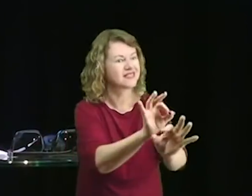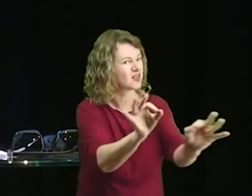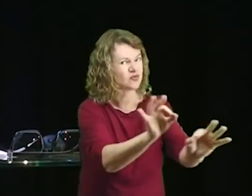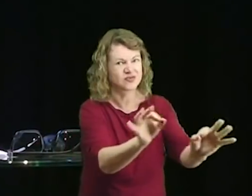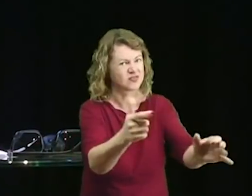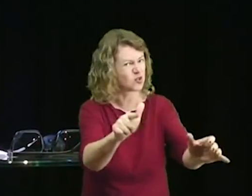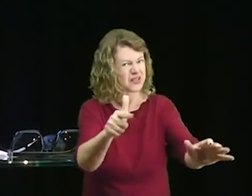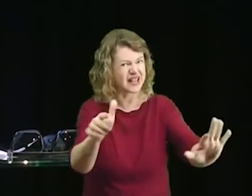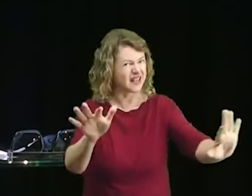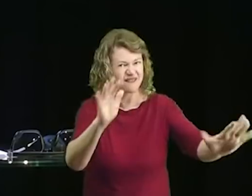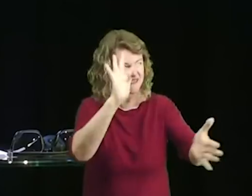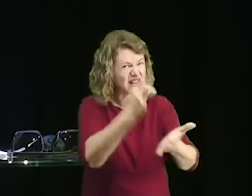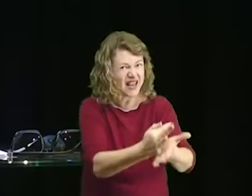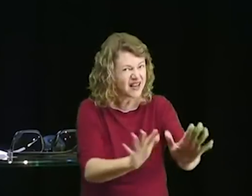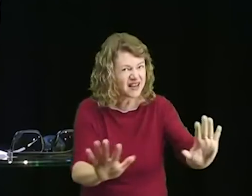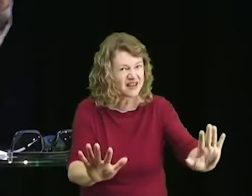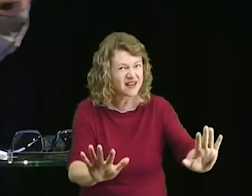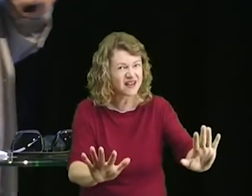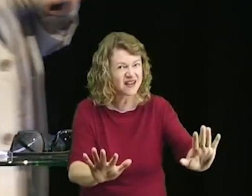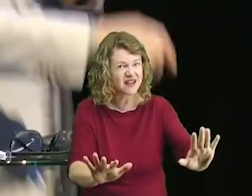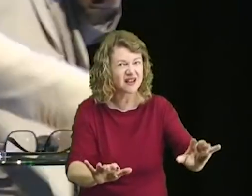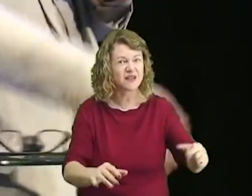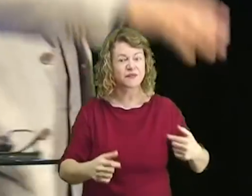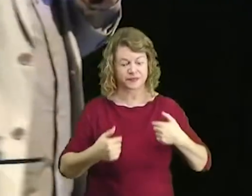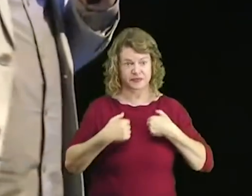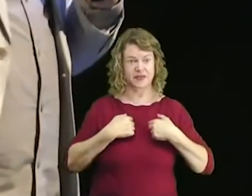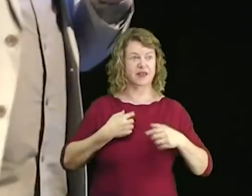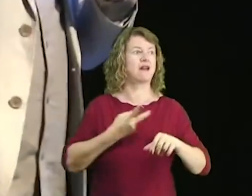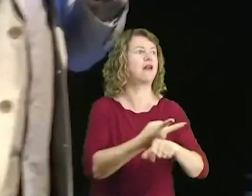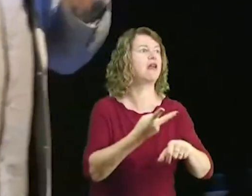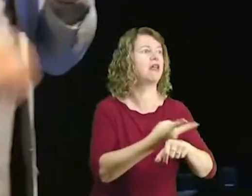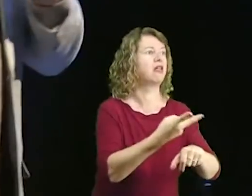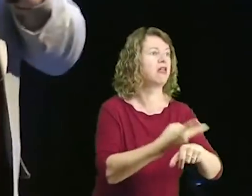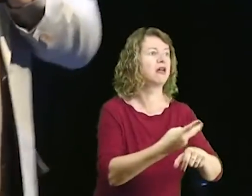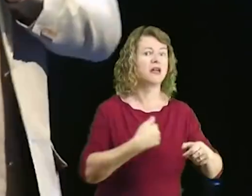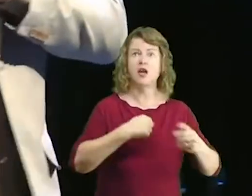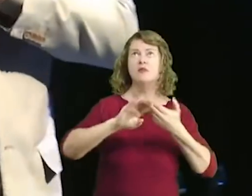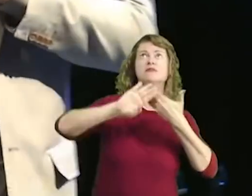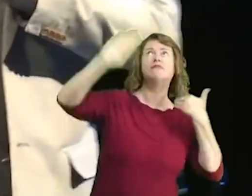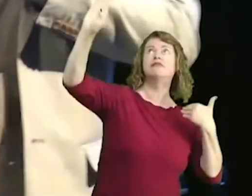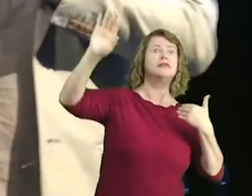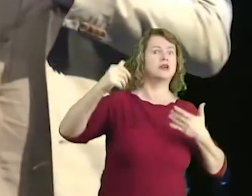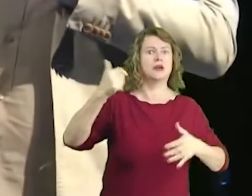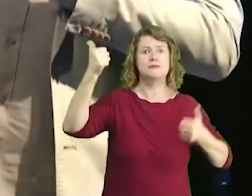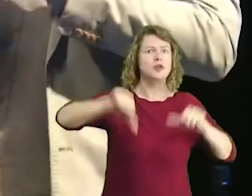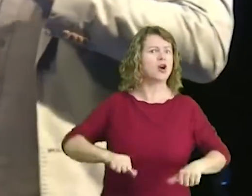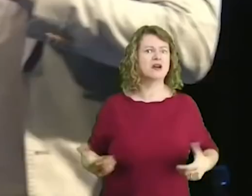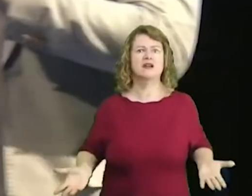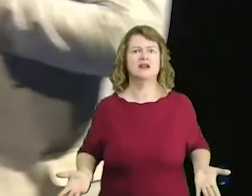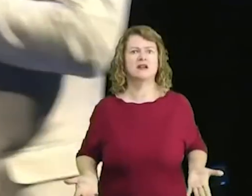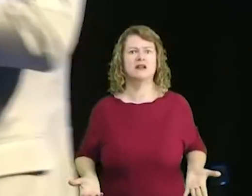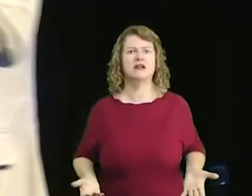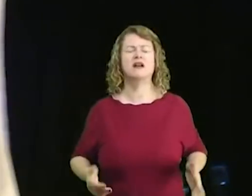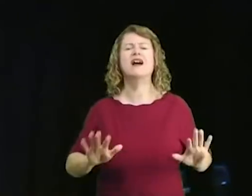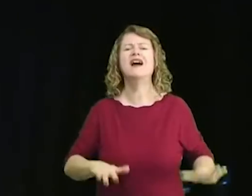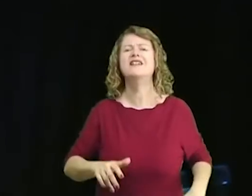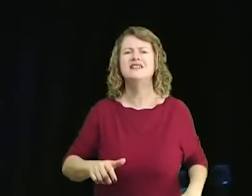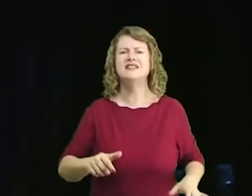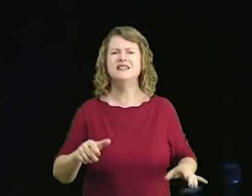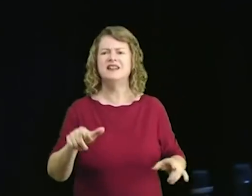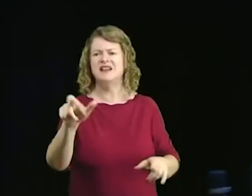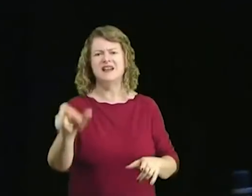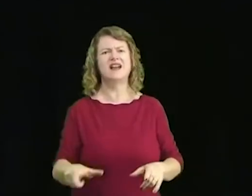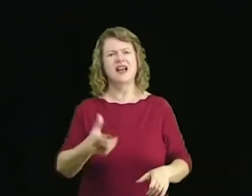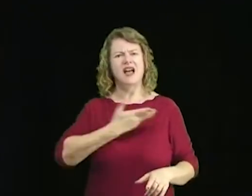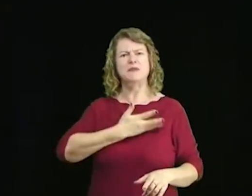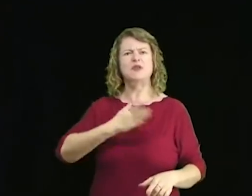Gente que não tem fé vai pedir para você desistir. Ah, desiste desse casamento, desiste desse teu pai, desiste desse teu filho,